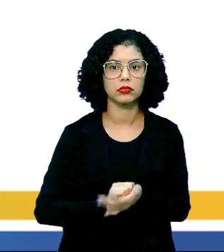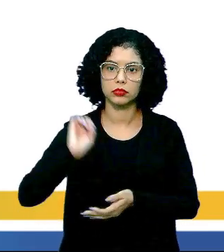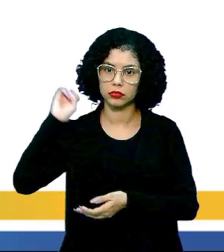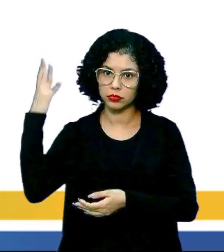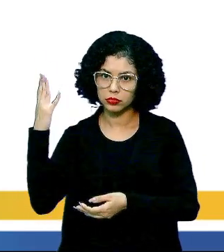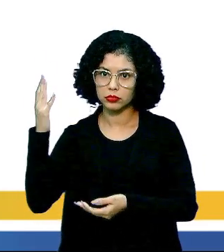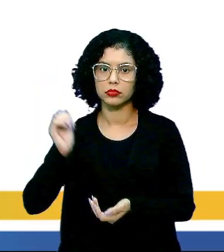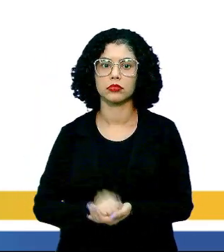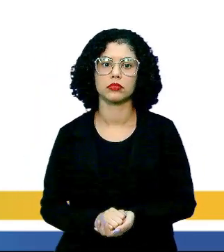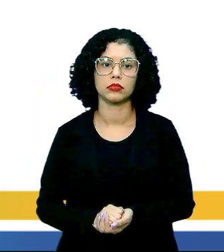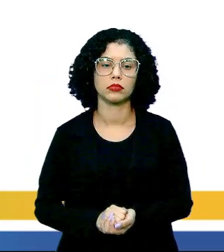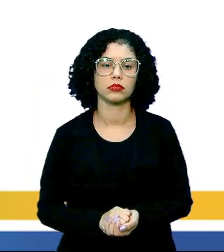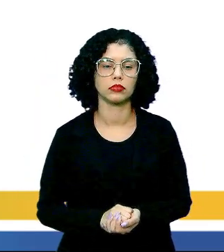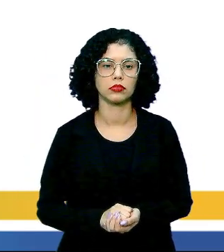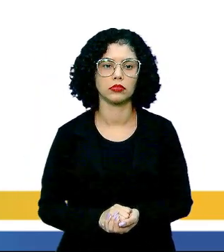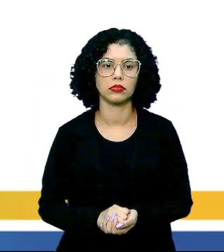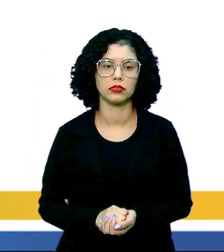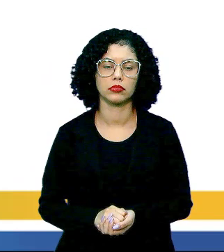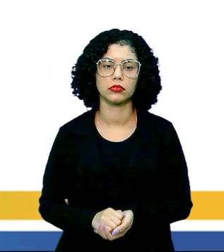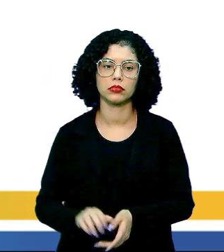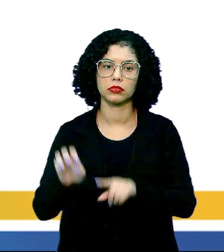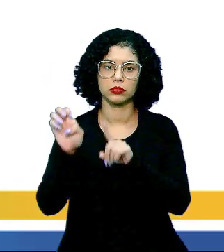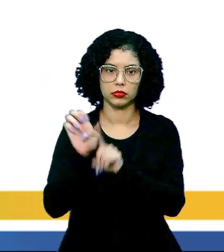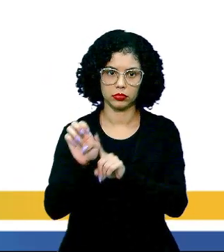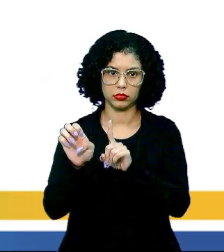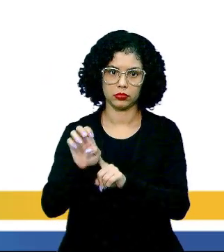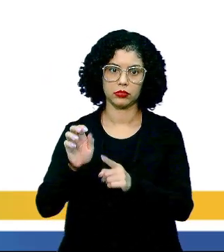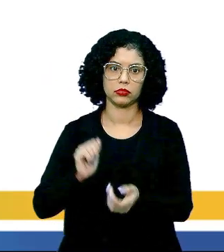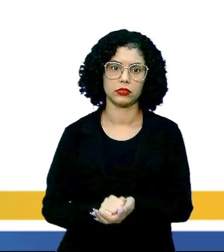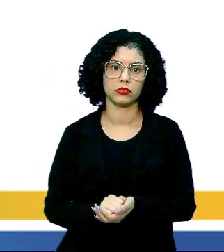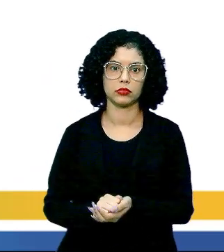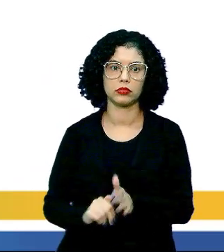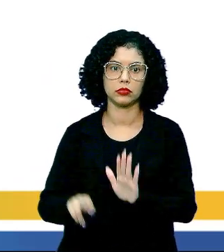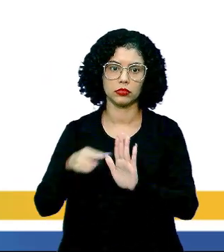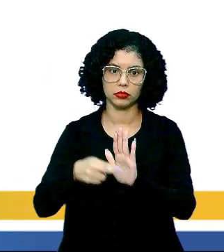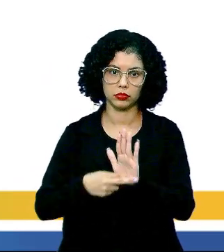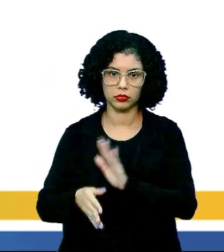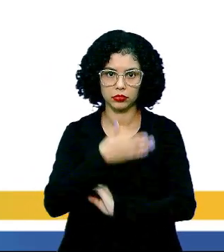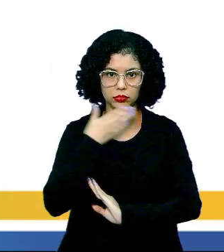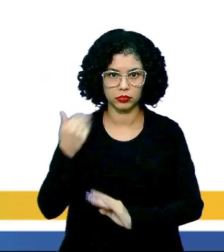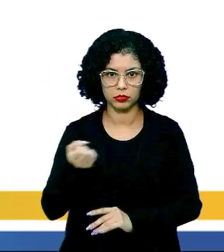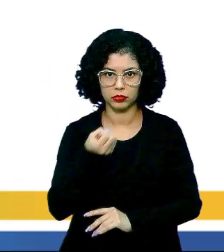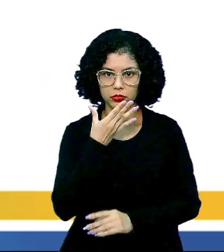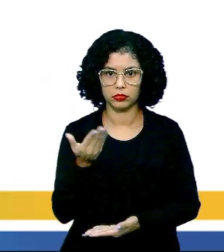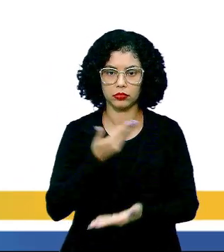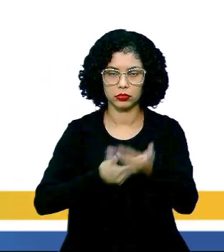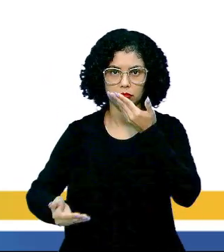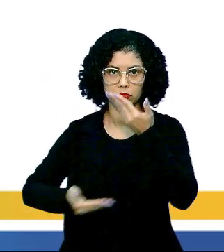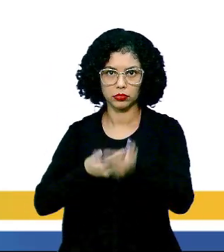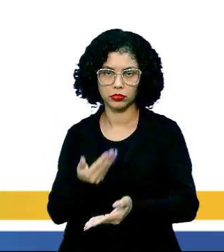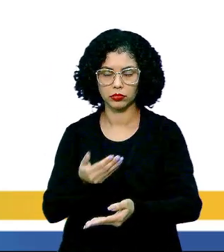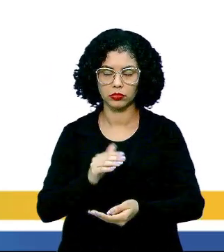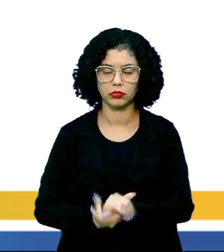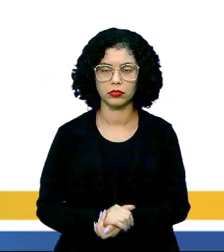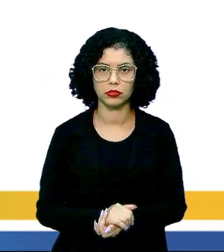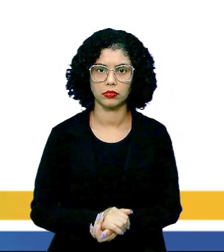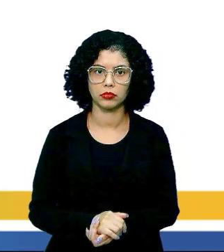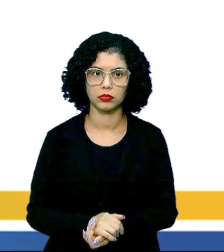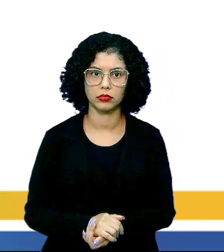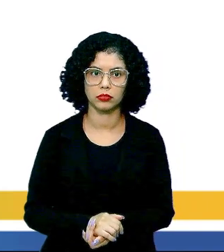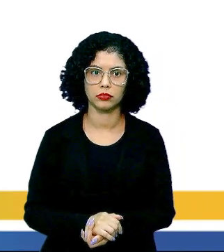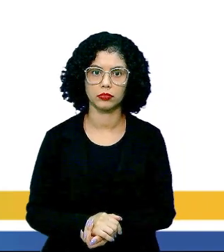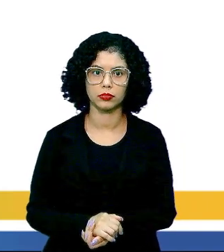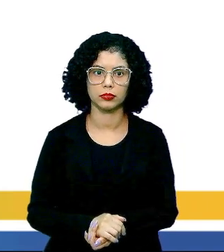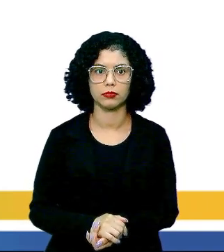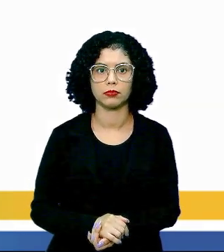as consequências de condutas ofensivas. E letra E, regulamentar normas de boa